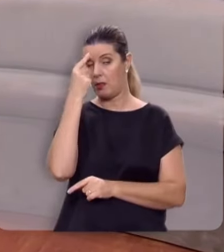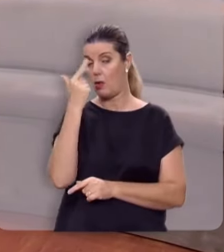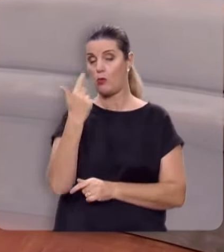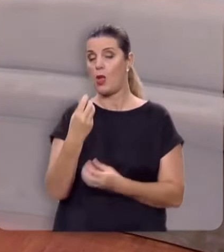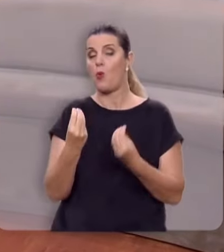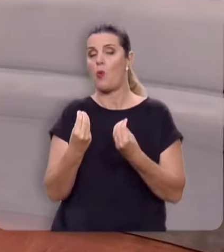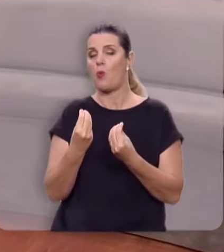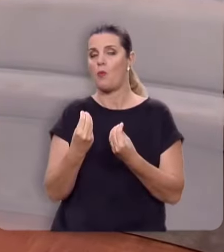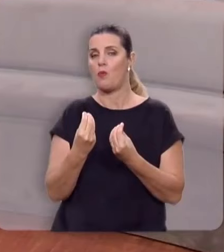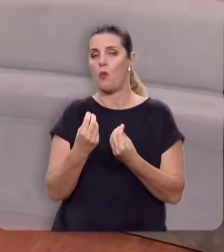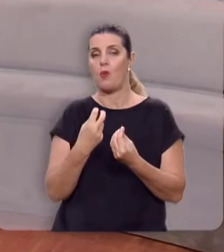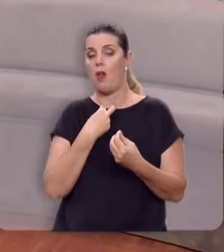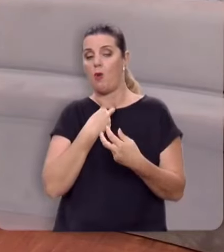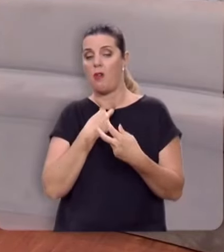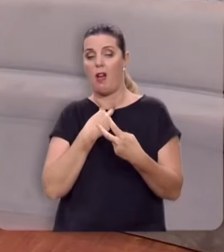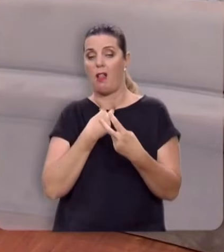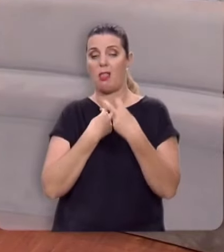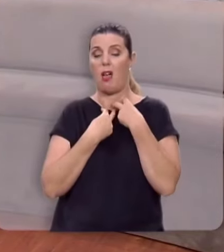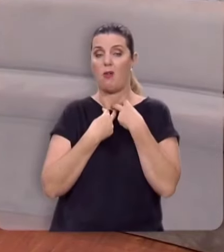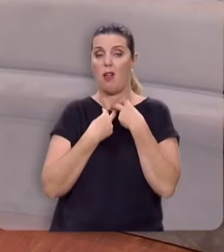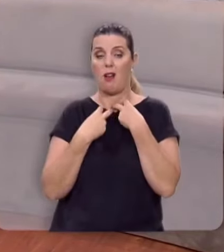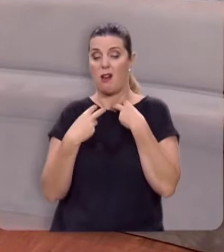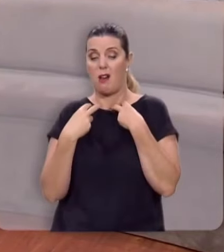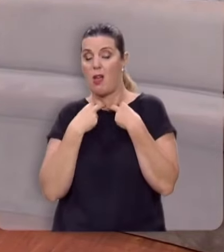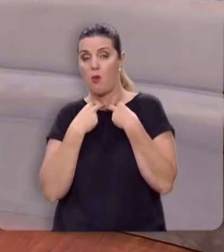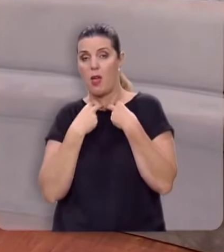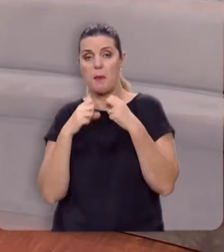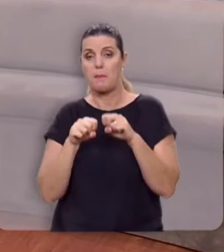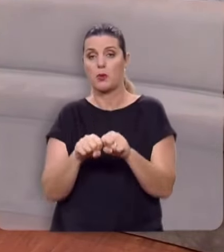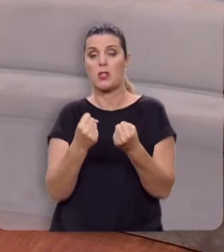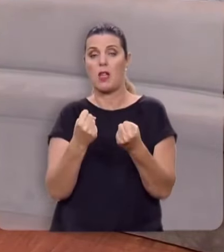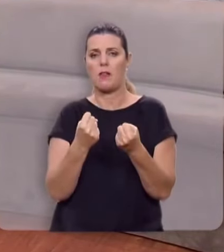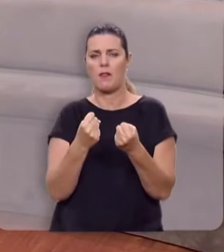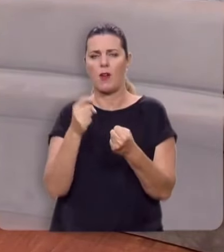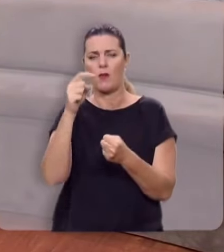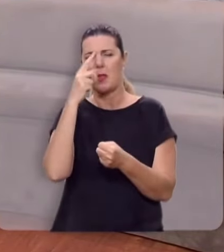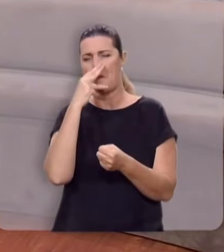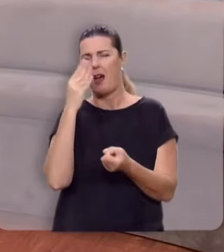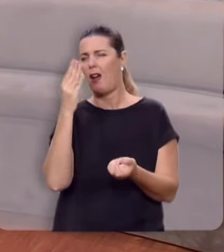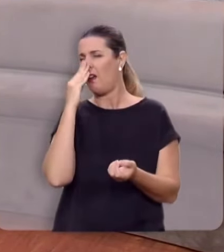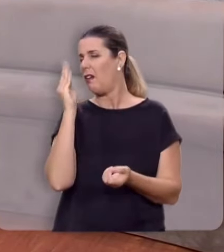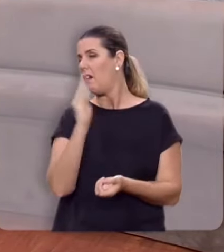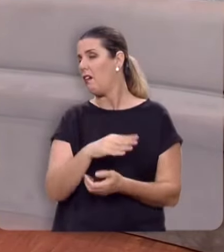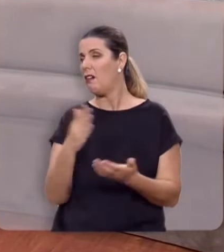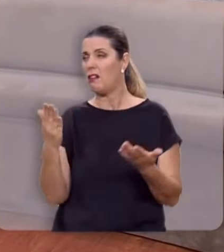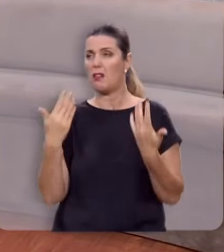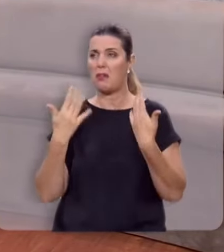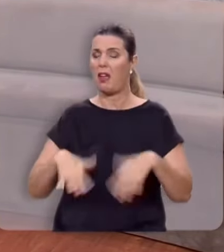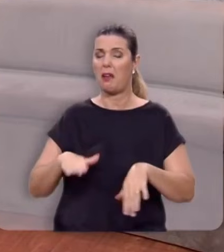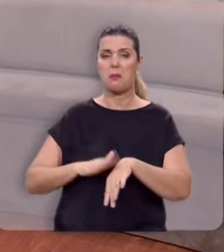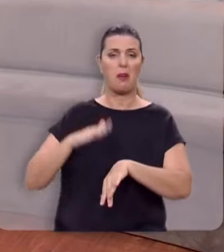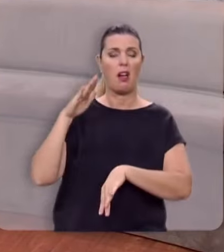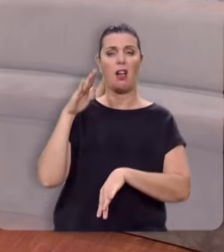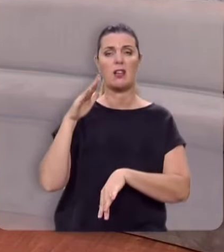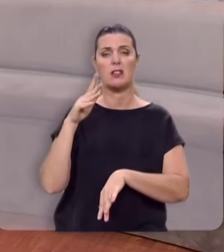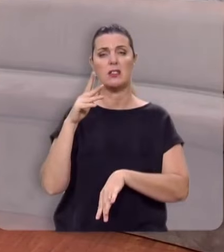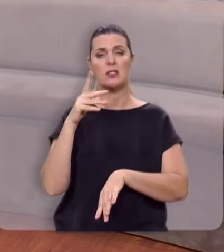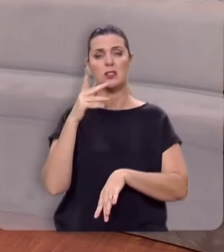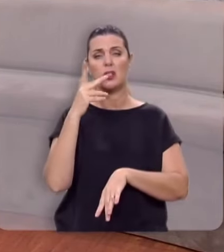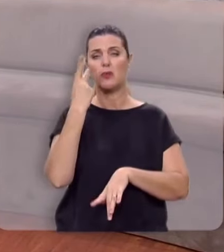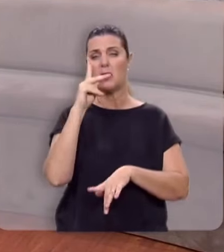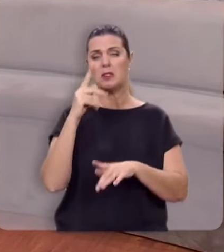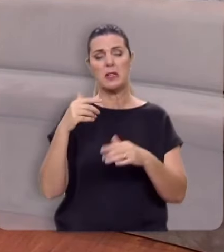jeito. Você joga a toalha. Você desiste. Seus recursos